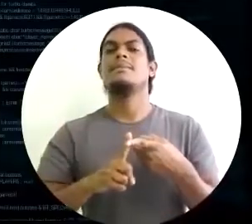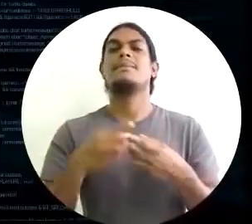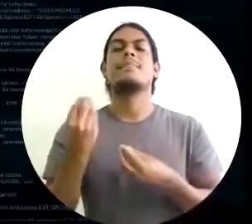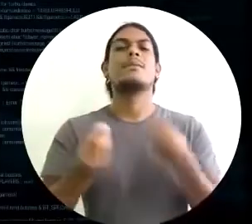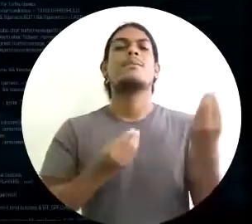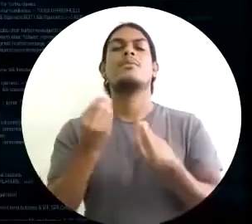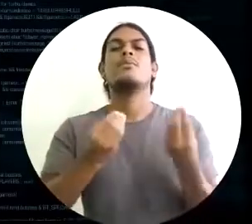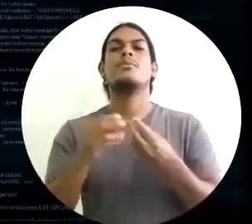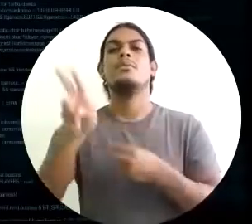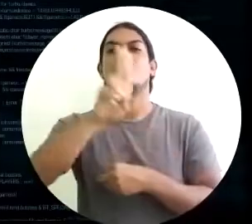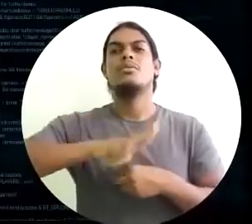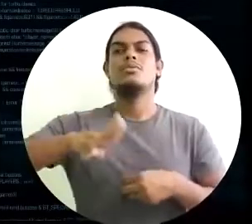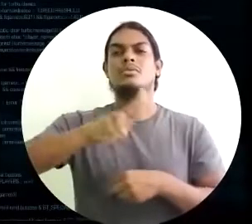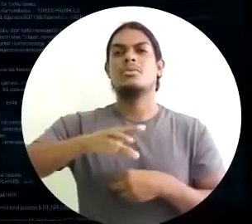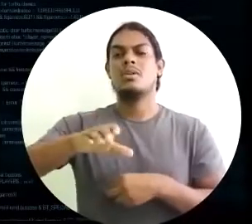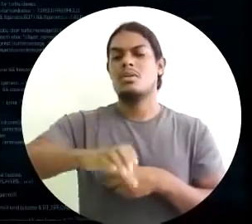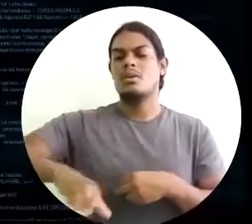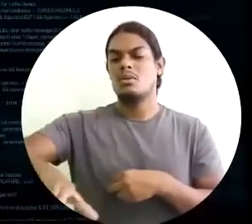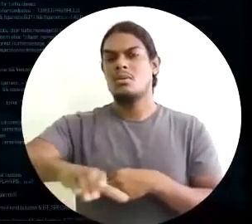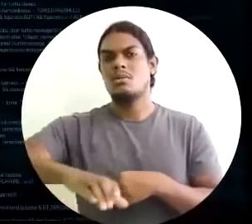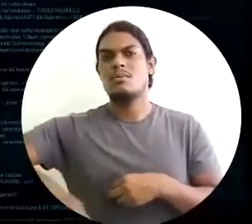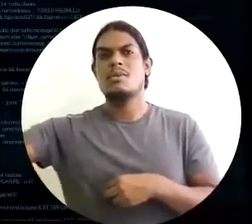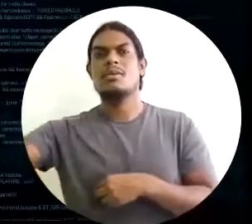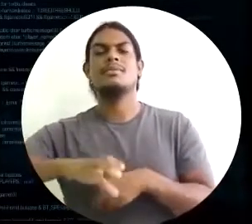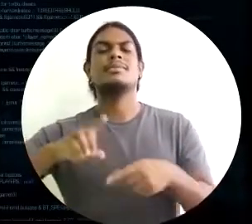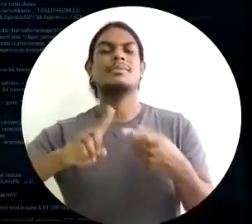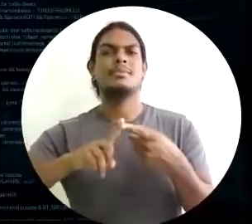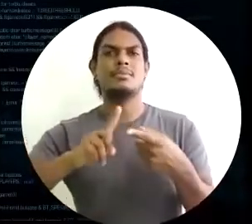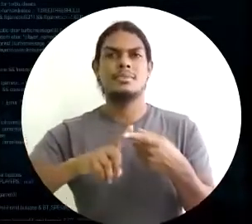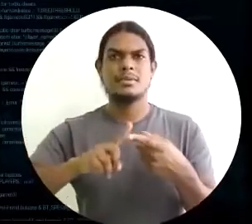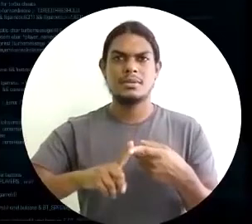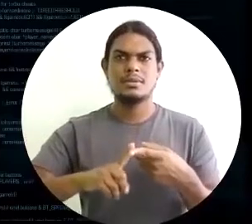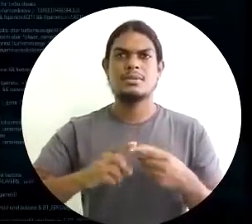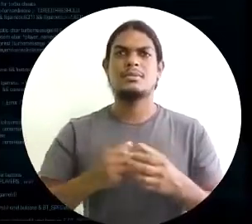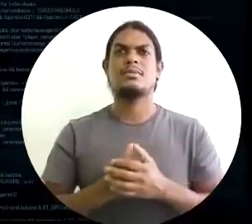mouse, quando retirar o ponteiro do mouse em cima de um determinado elemento.